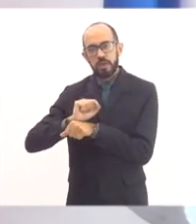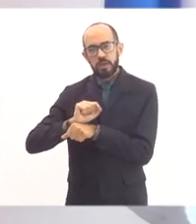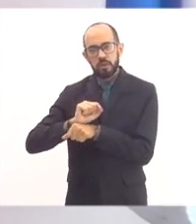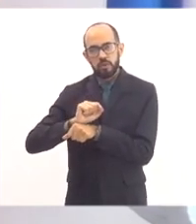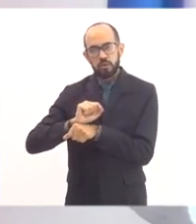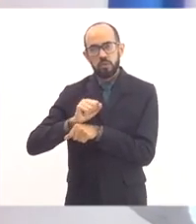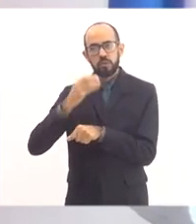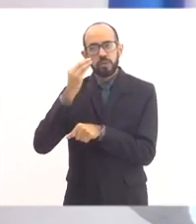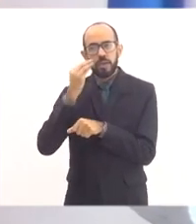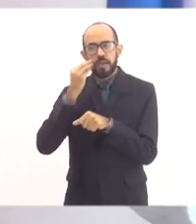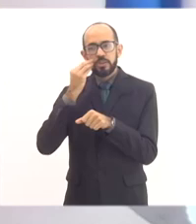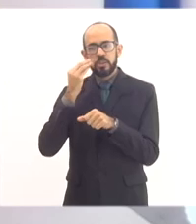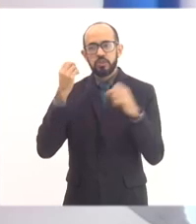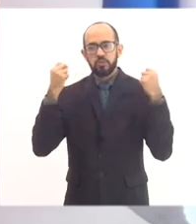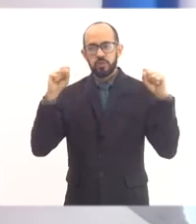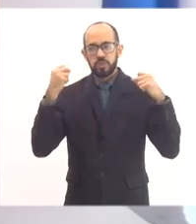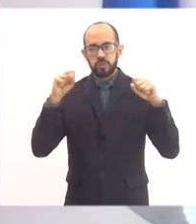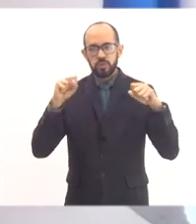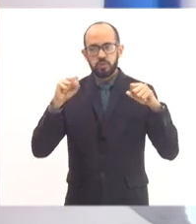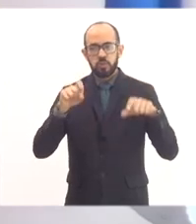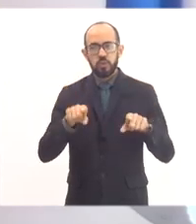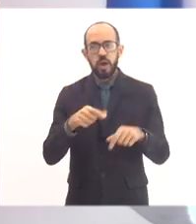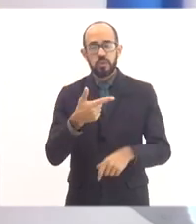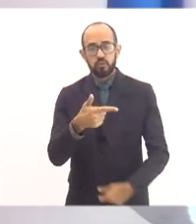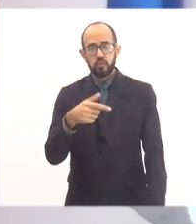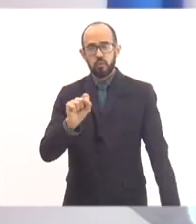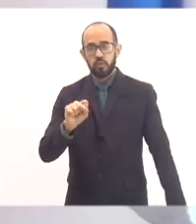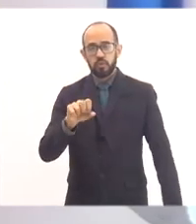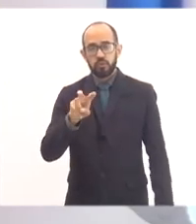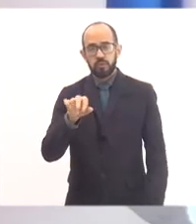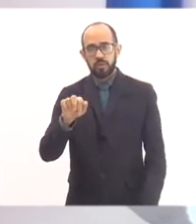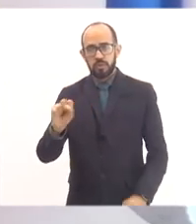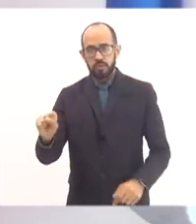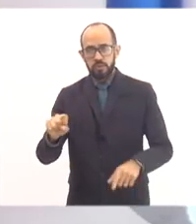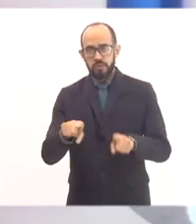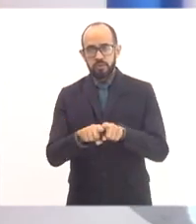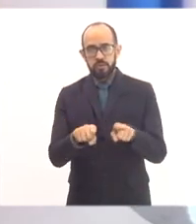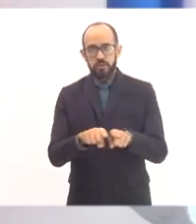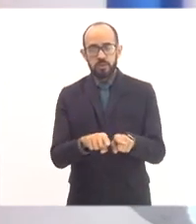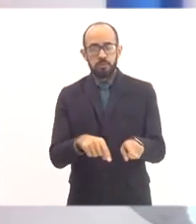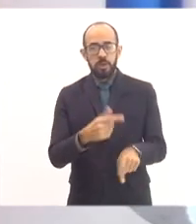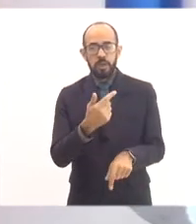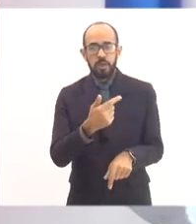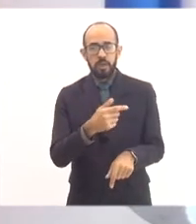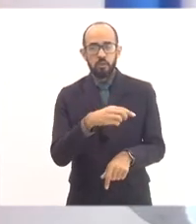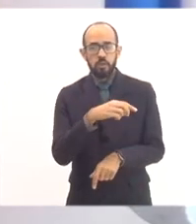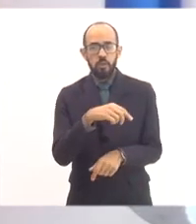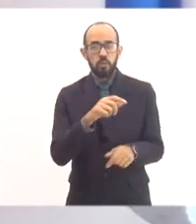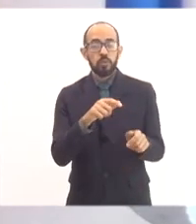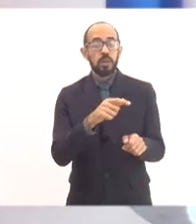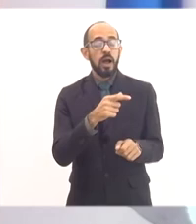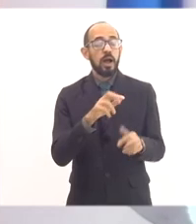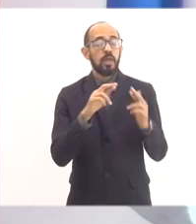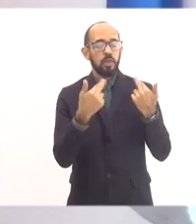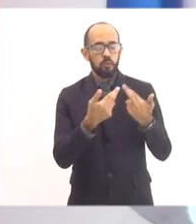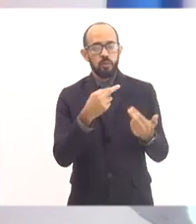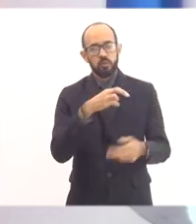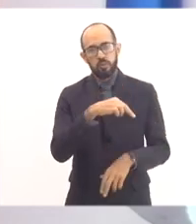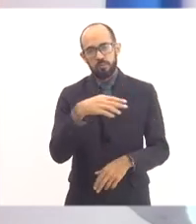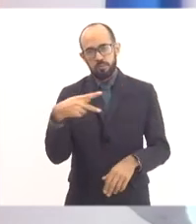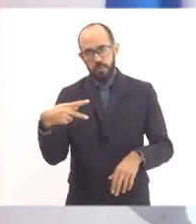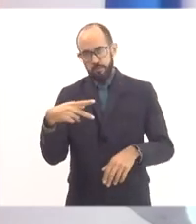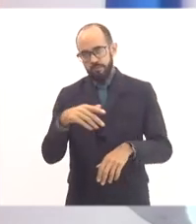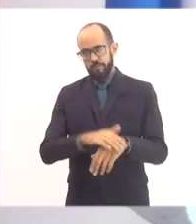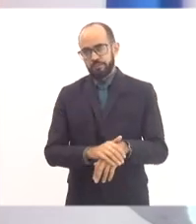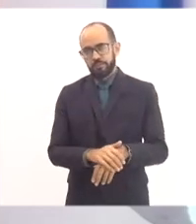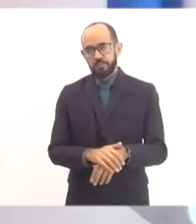Tafão, essa das 28 vagas, e aqueles que aguardam essa reunião do MP com a Funcefet. Eu vejo aqui, gostaria de objetivar, até porque a gente está,